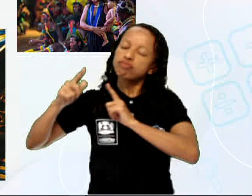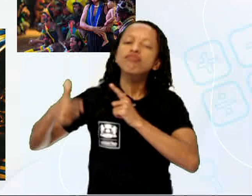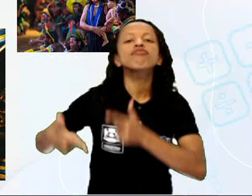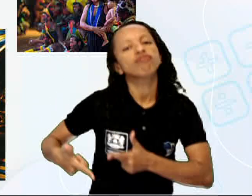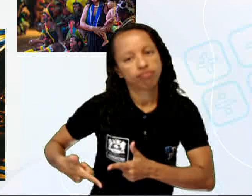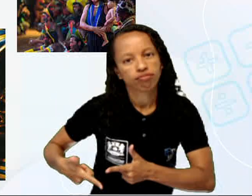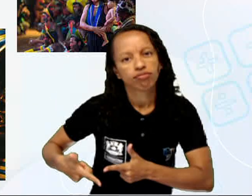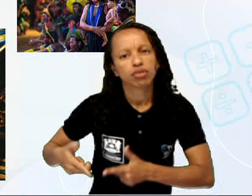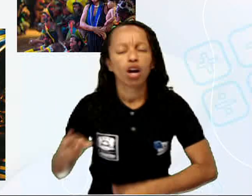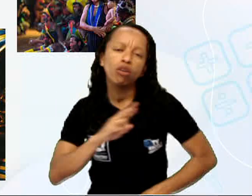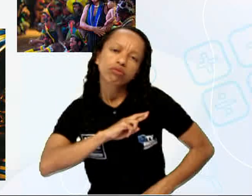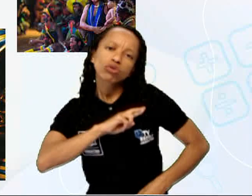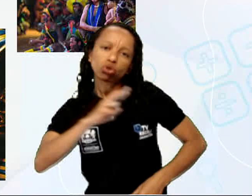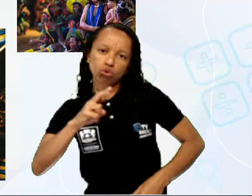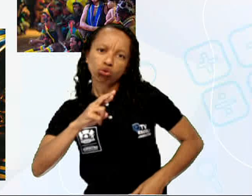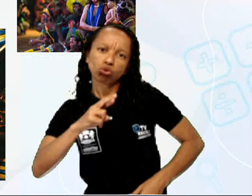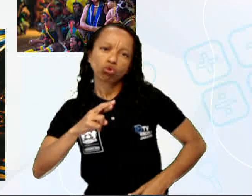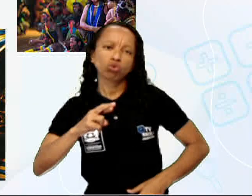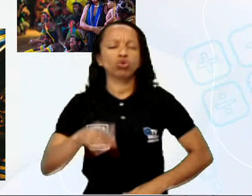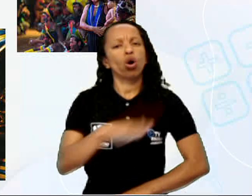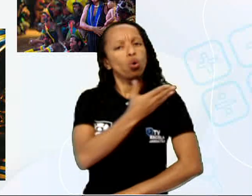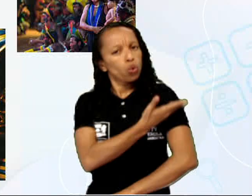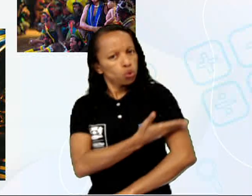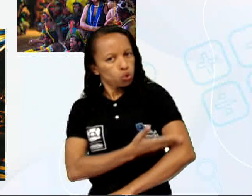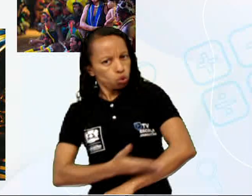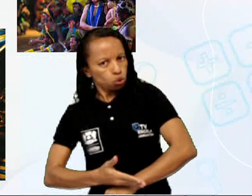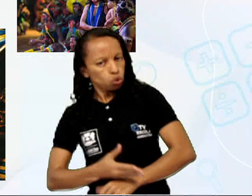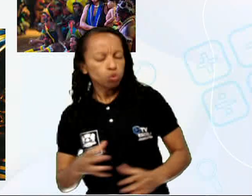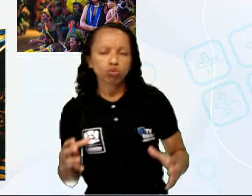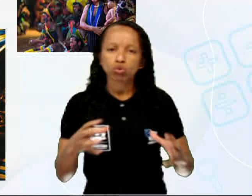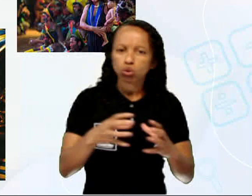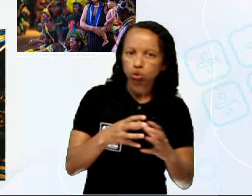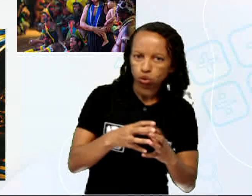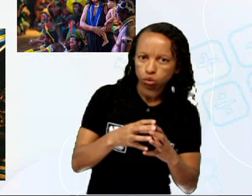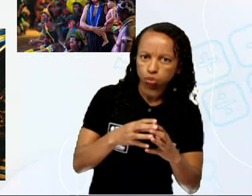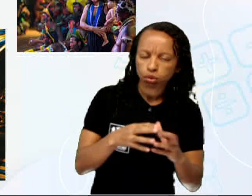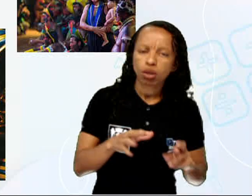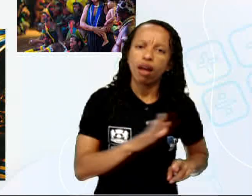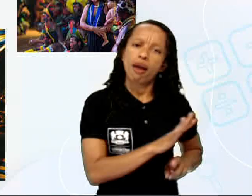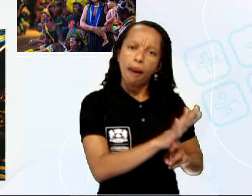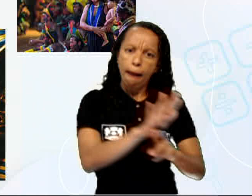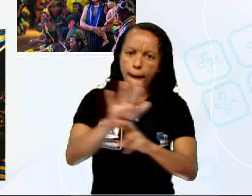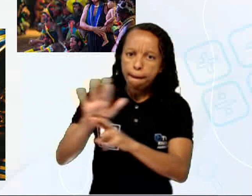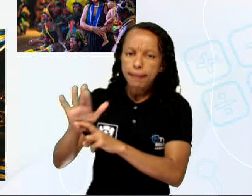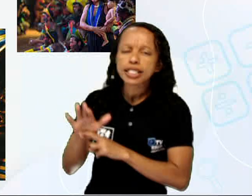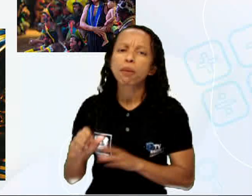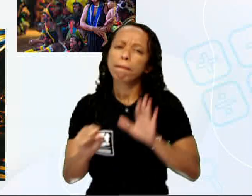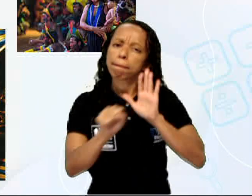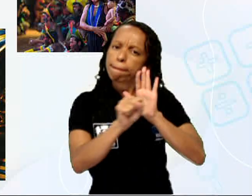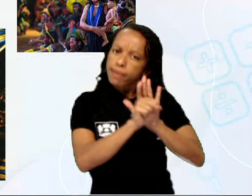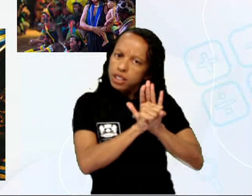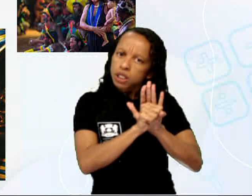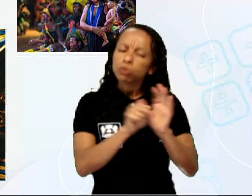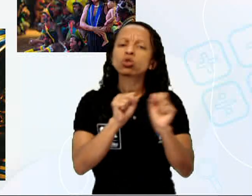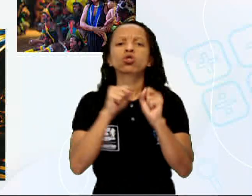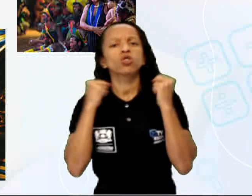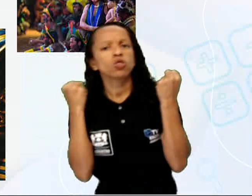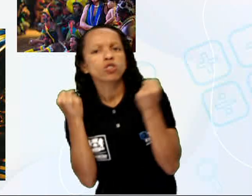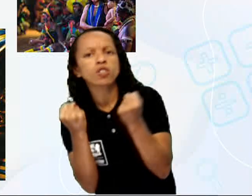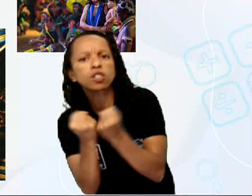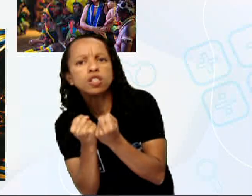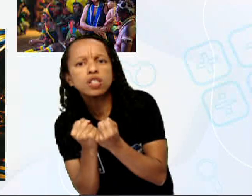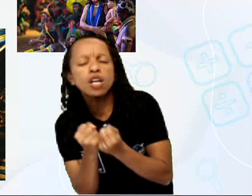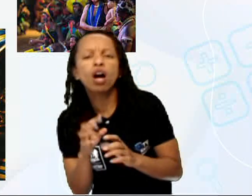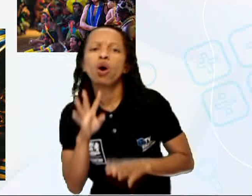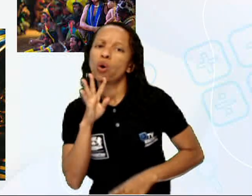grupo, de um povo, né, de uma nação, que representa seu patrimônio social, seus conhecimentos,